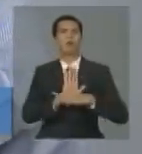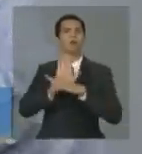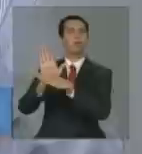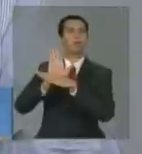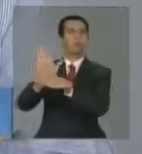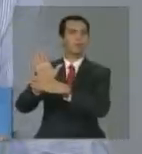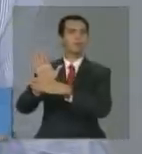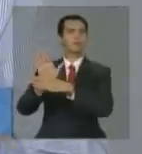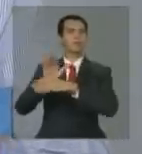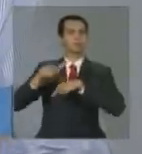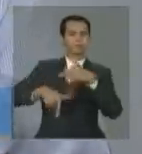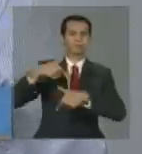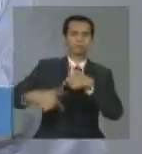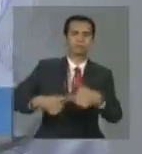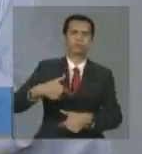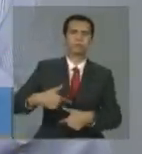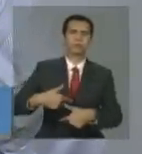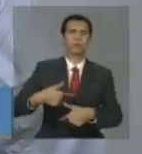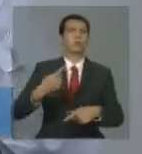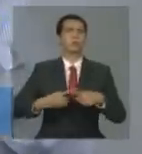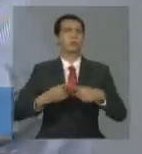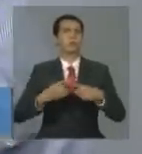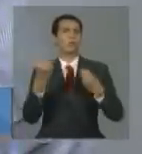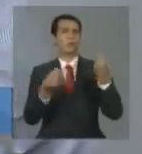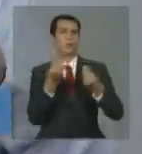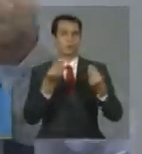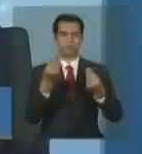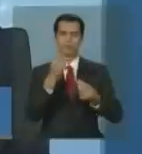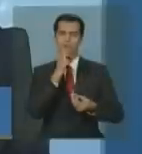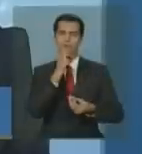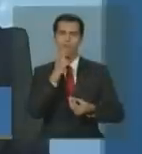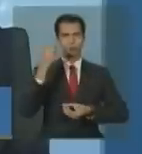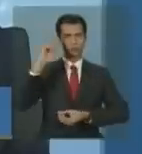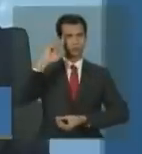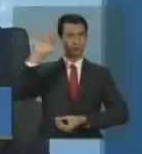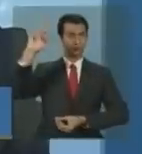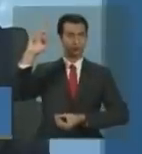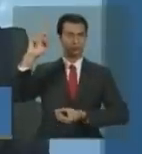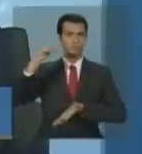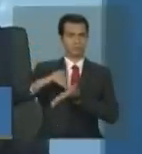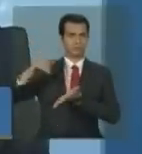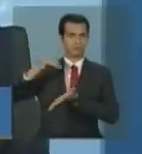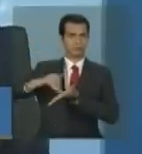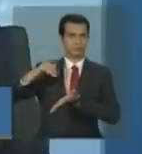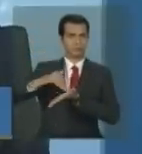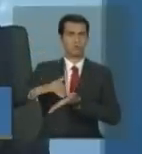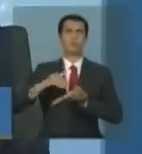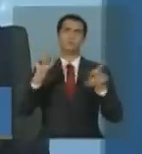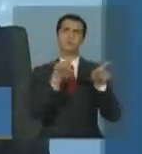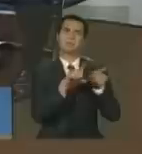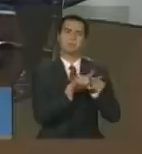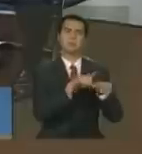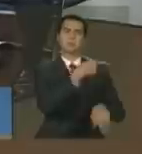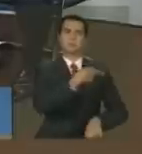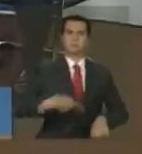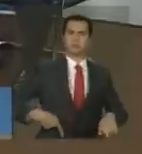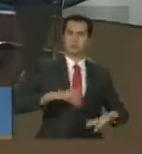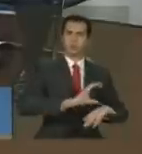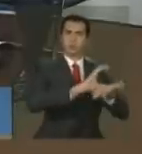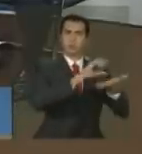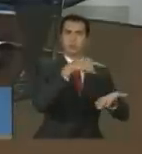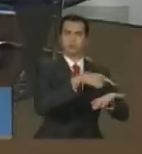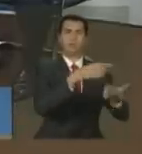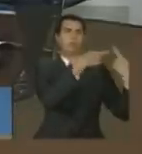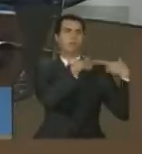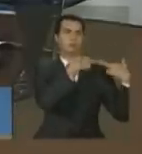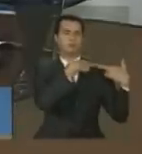secretário. A gente não imagina que o secretário, com as atribuições que tem, com o presidente do conselho, com as atribuições que tem, ficará lá delegando,